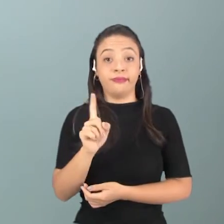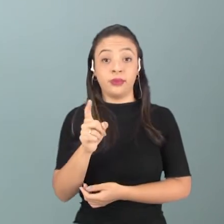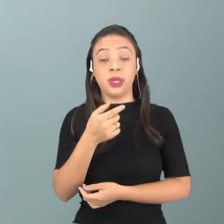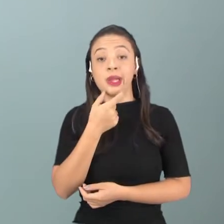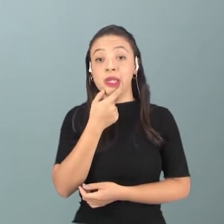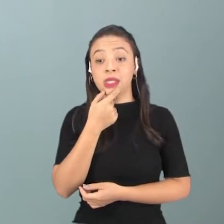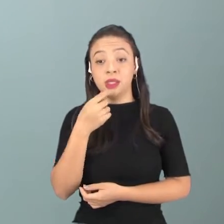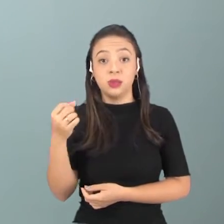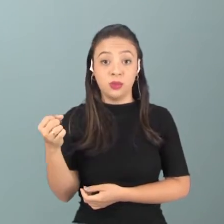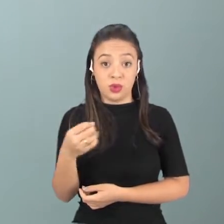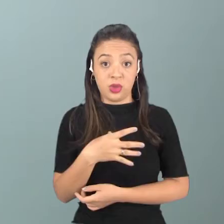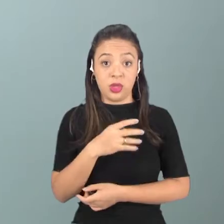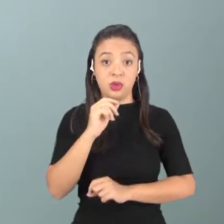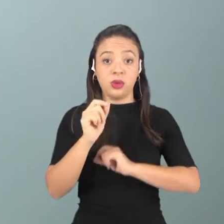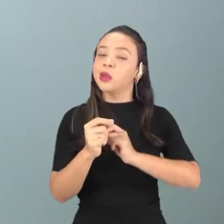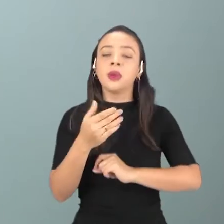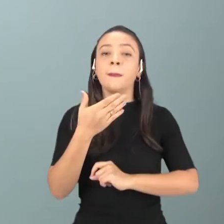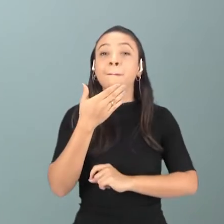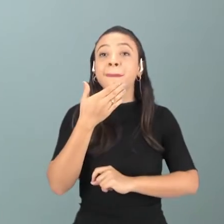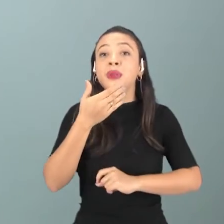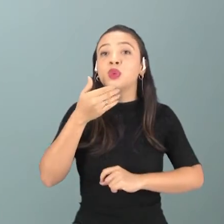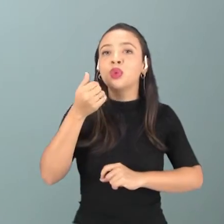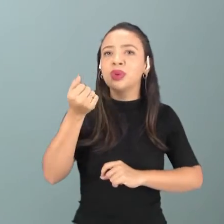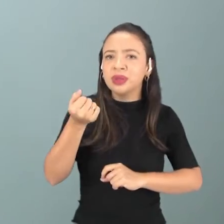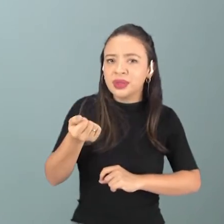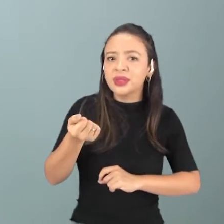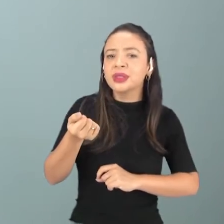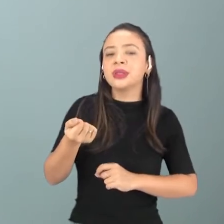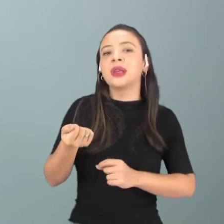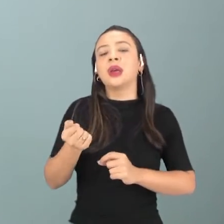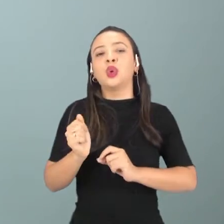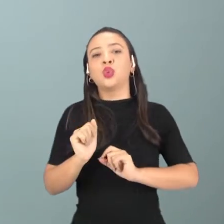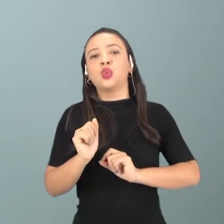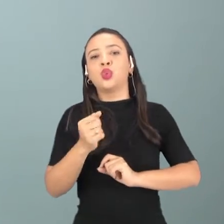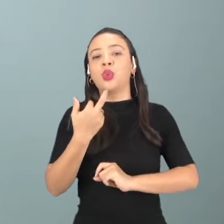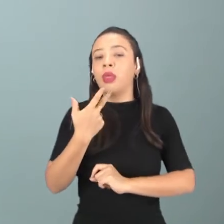período de refinamento do idioma, né? Onde ele passou